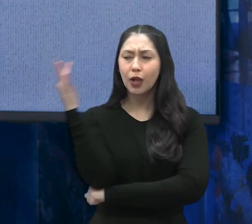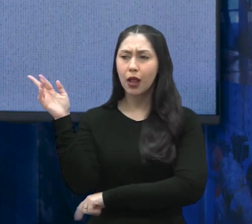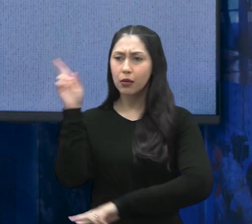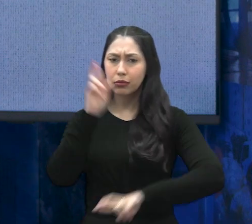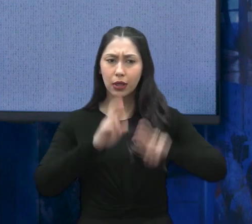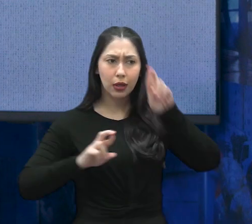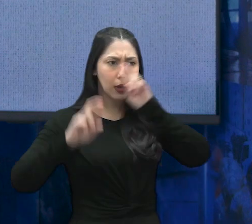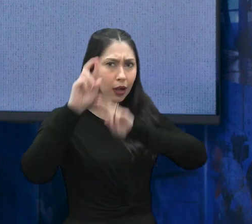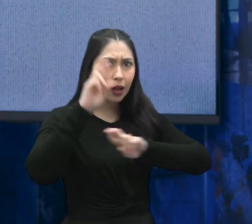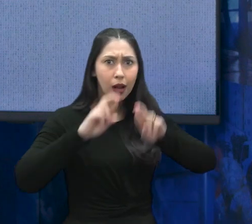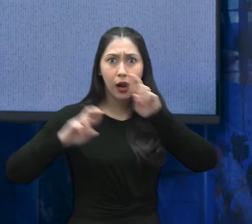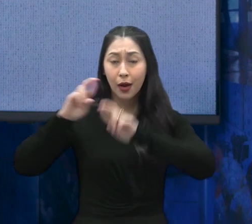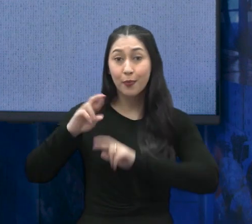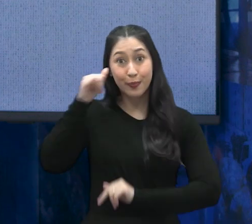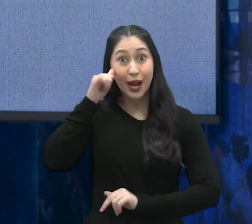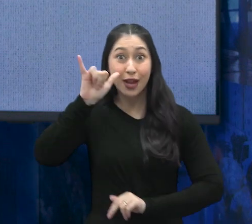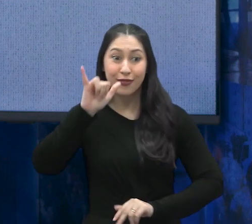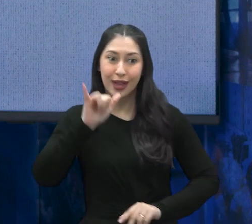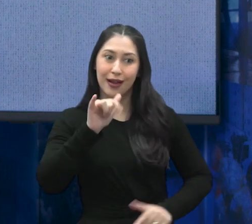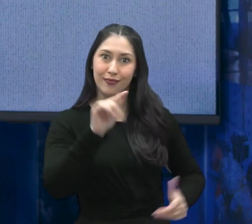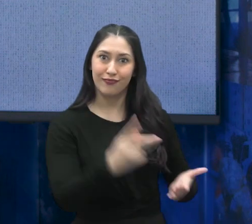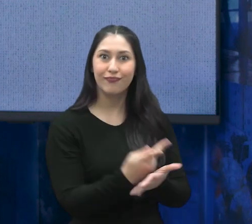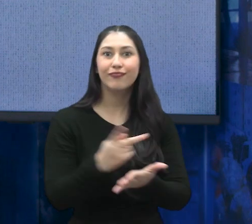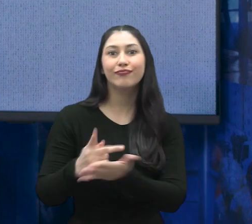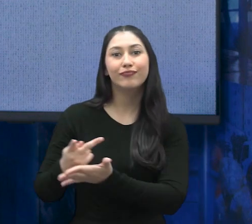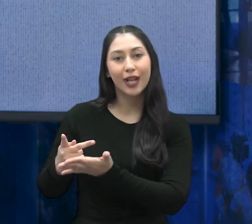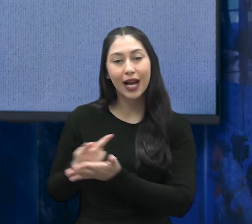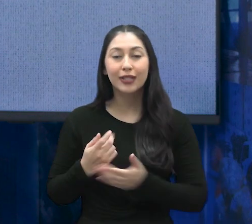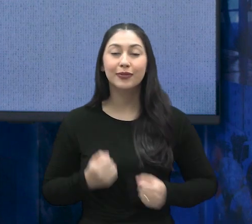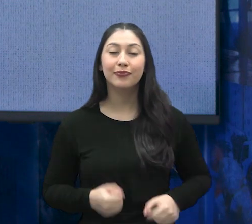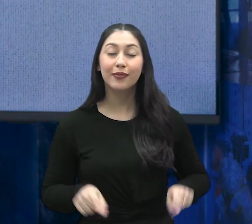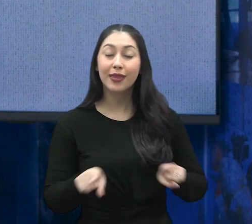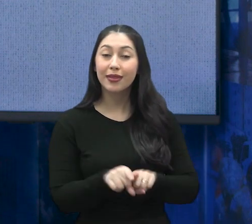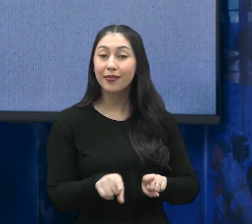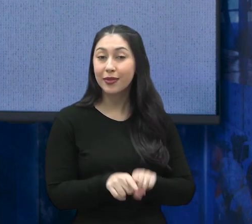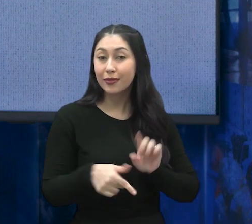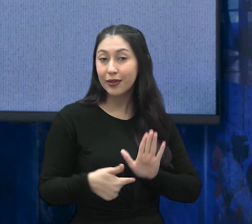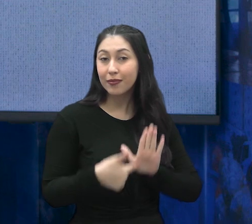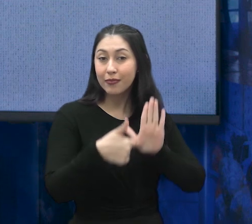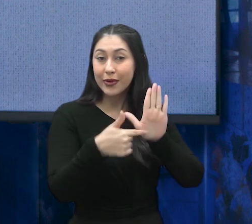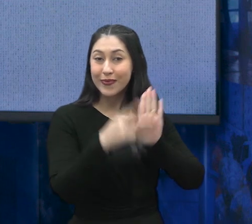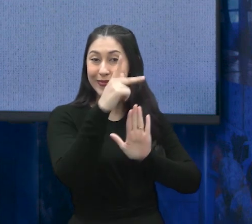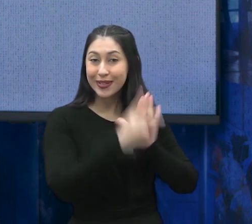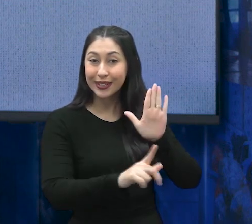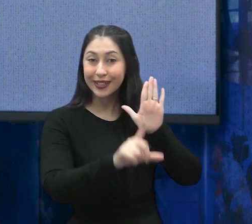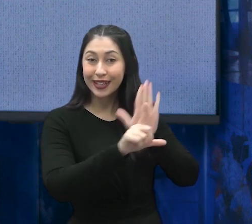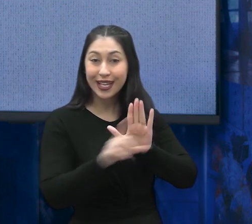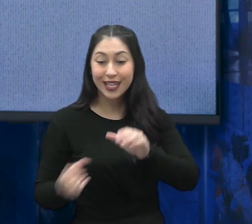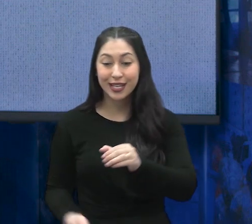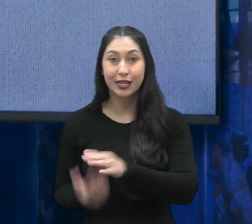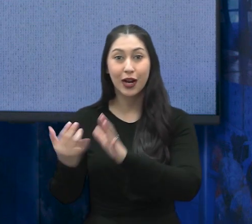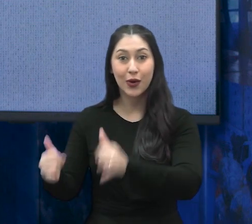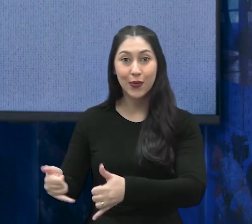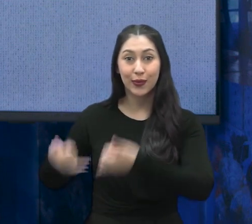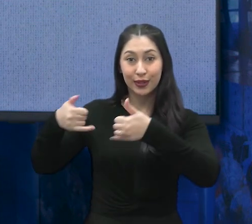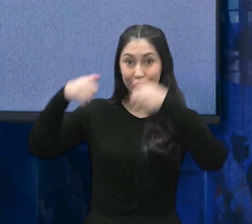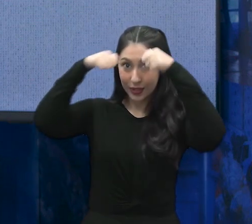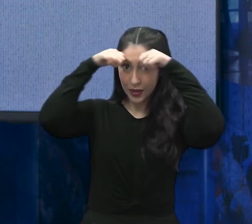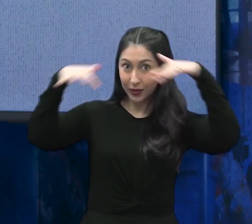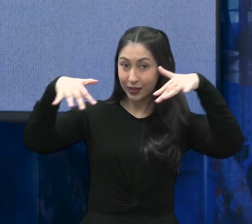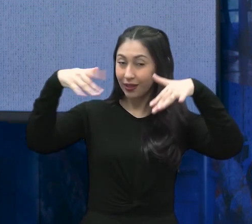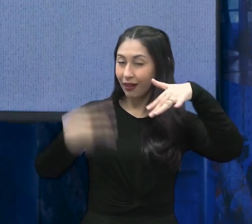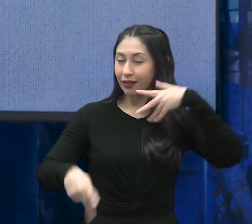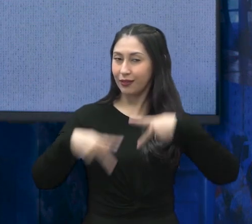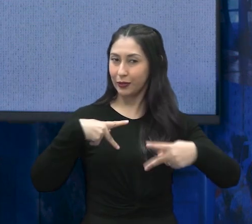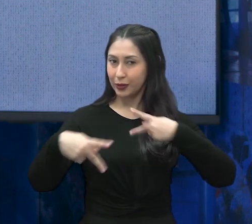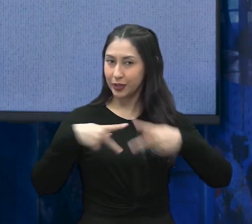de fiscalização para que essa prática não aconteça. Tem ainda tudo sobre um projeto de lei que busca criar o Disque Autista em